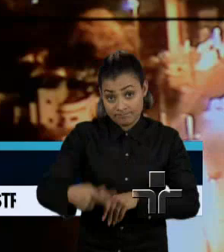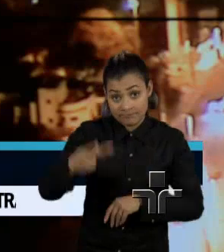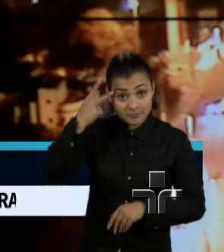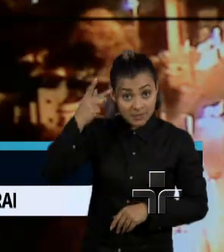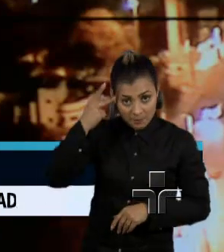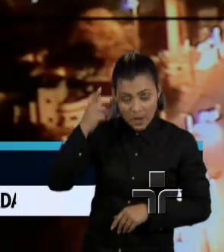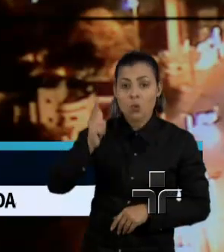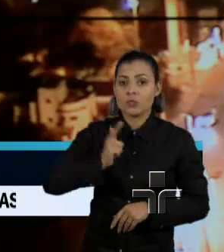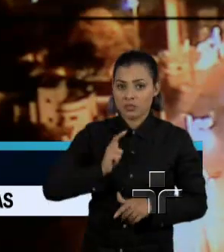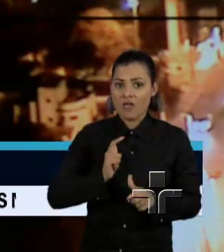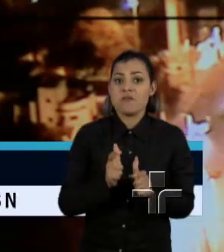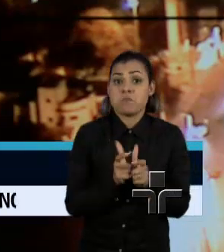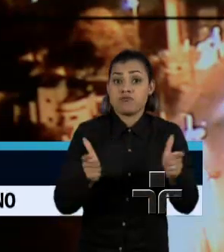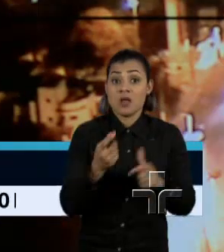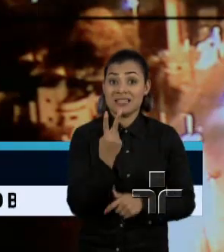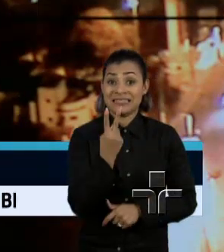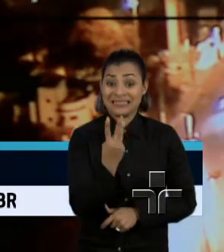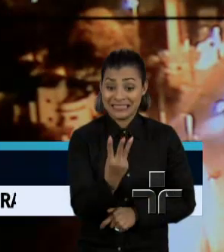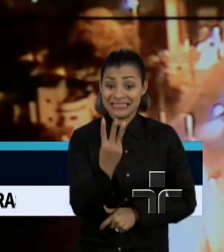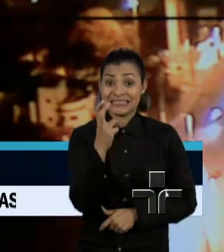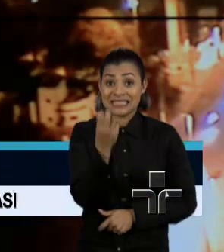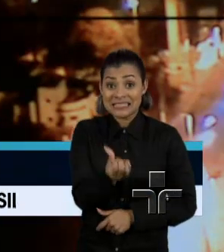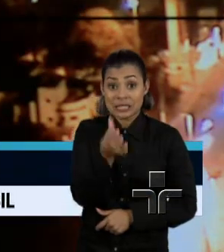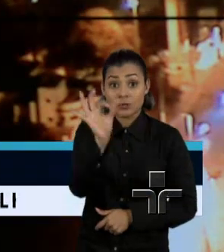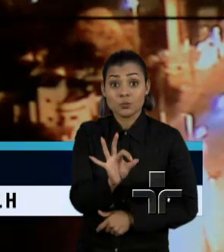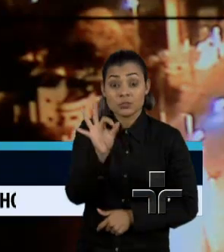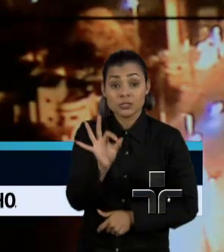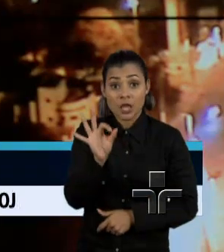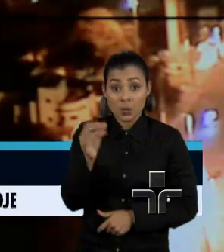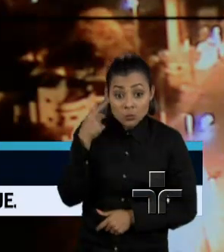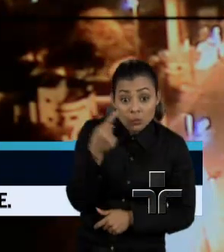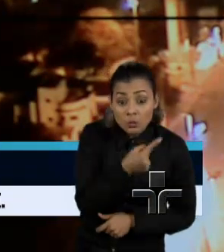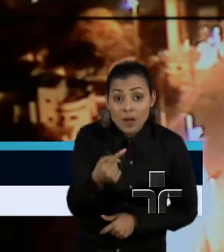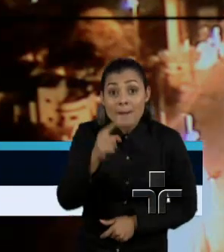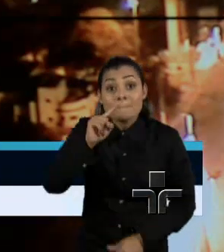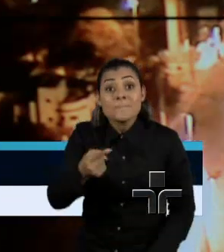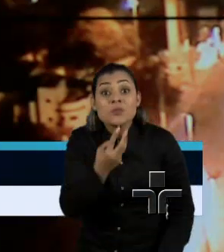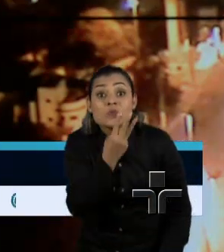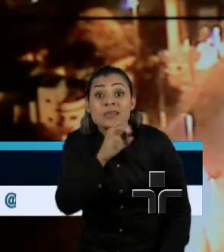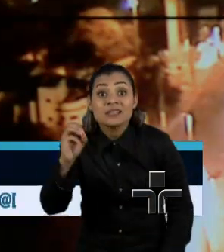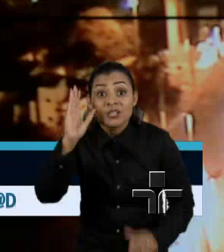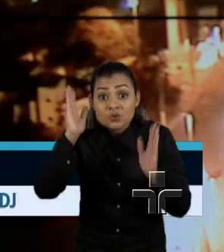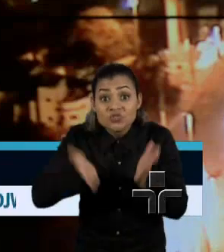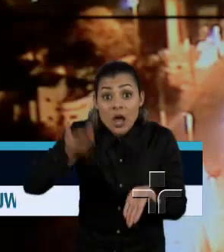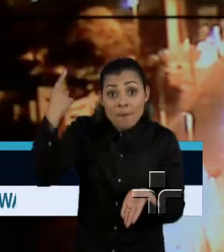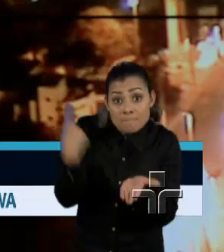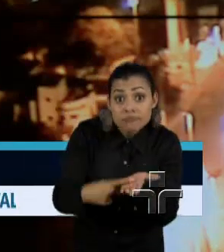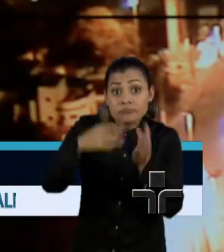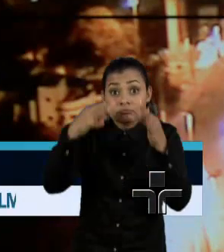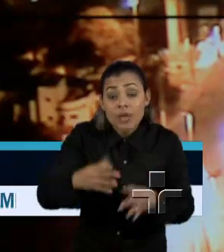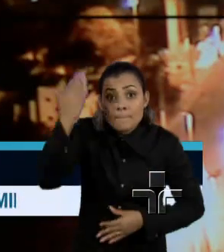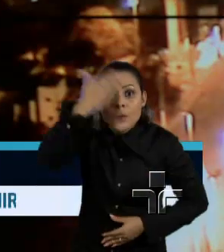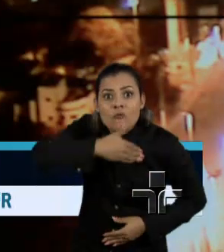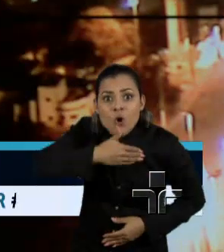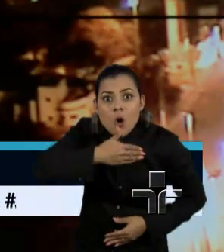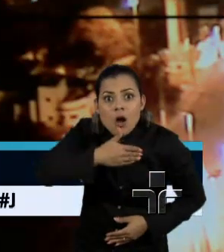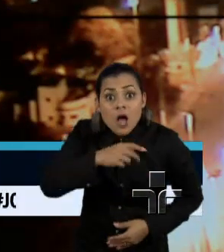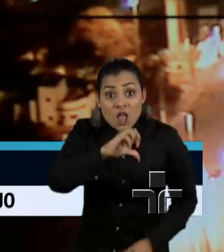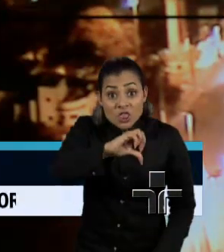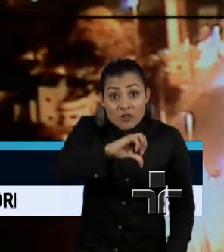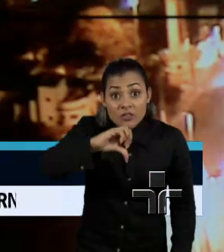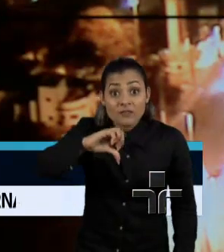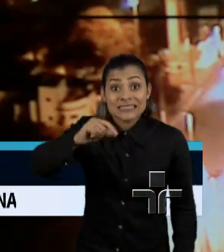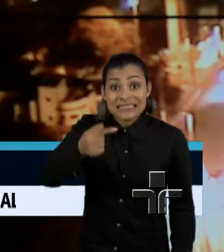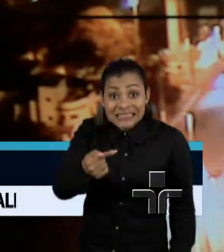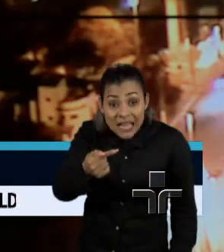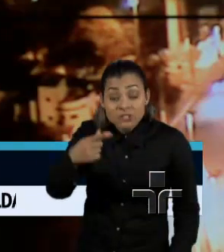Paulo, houve alta de 36% na última semana. Dos mais de 1.300 casos confirmados de sarampo no estado,